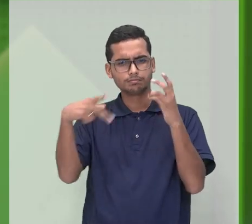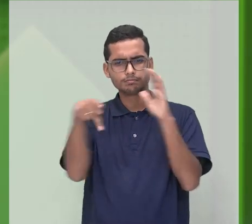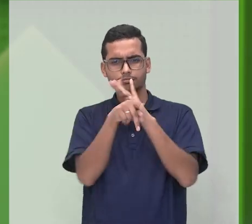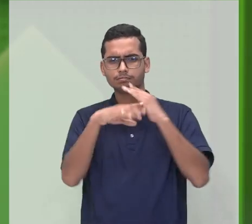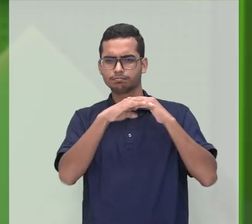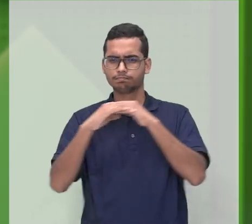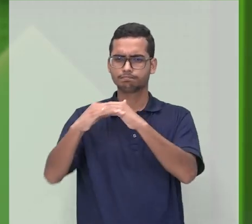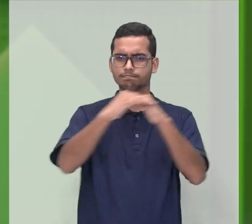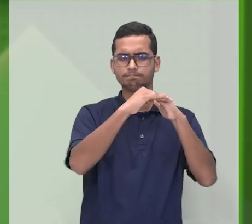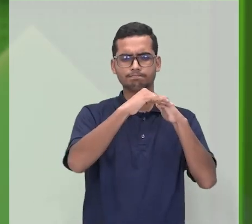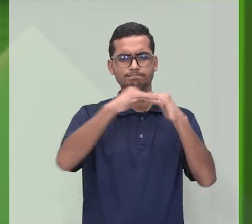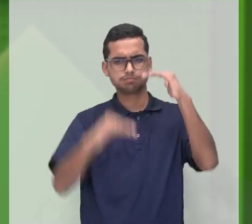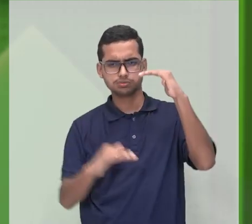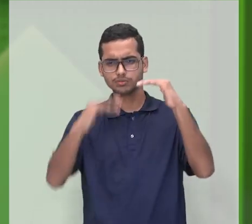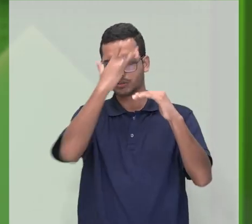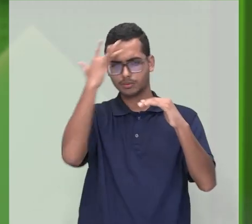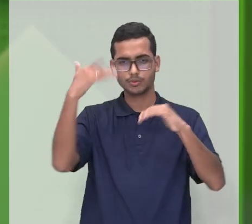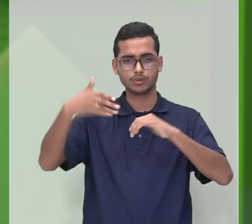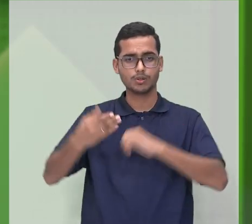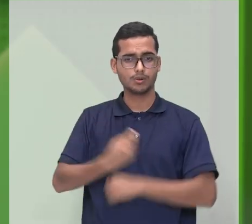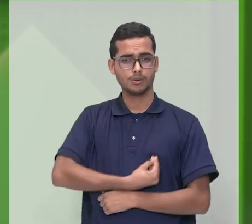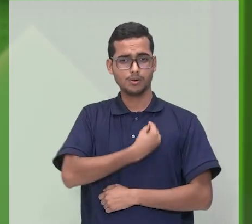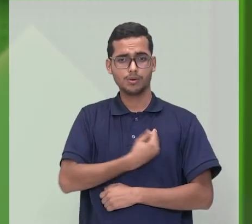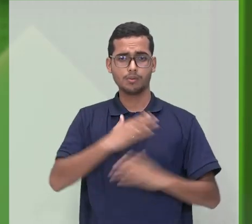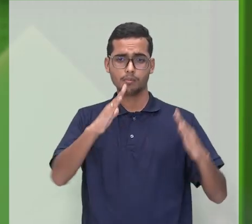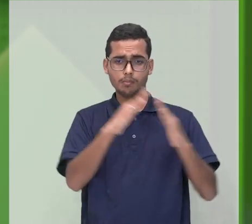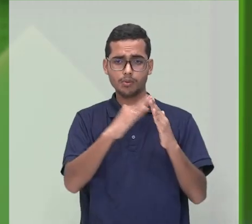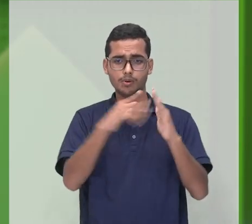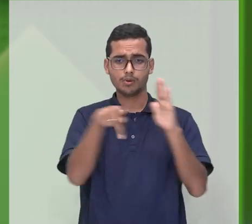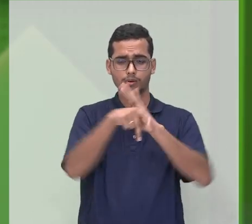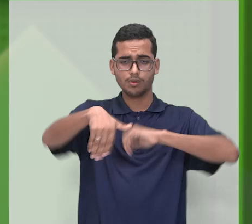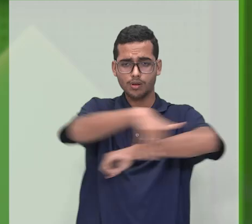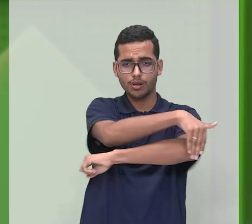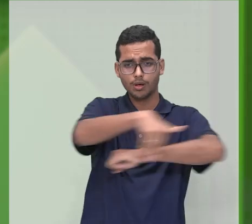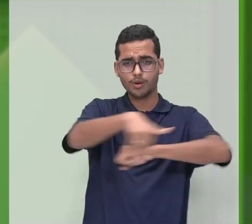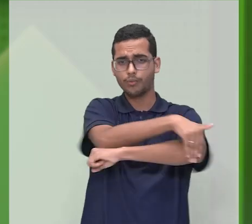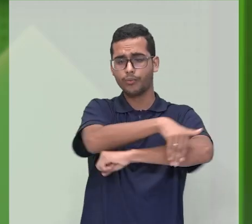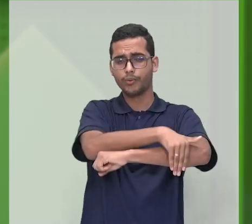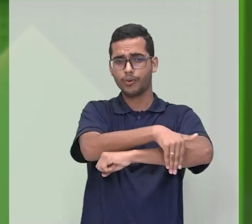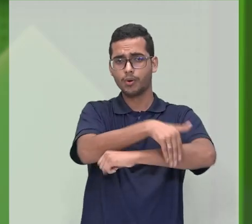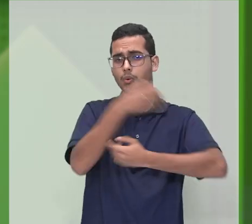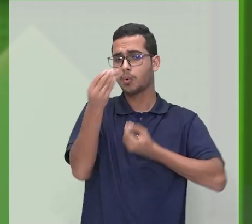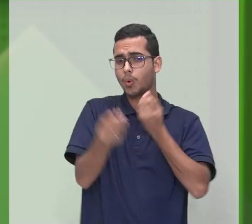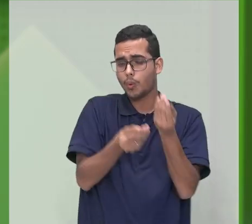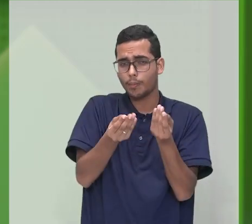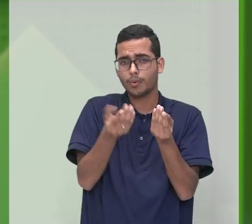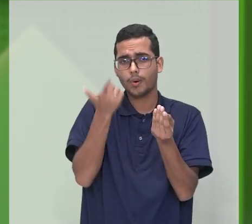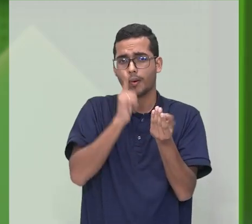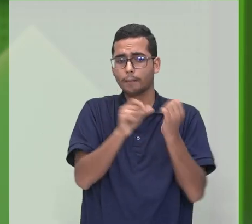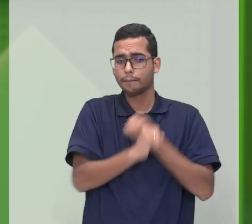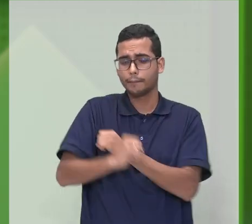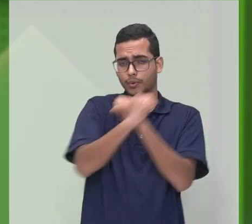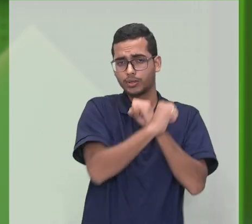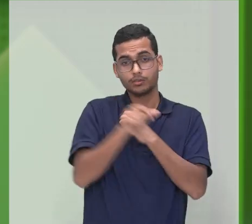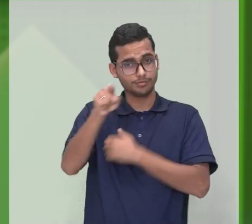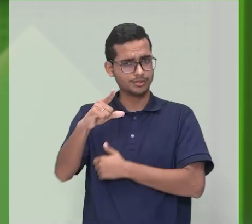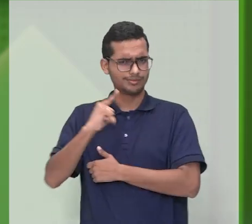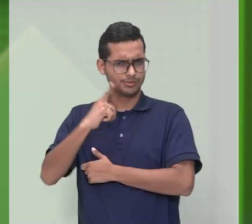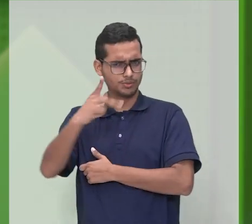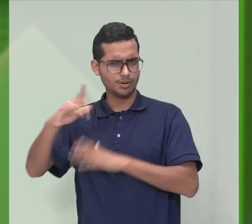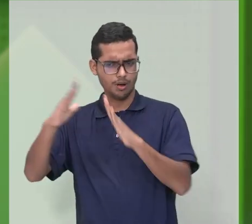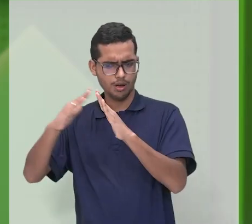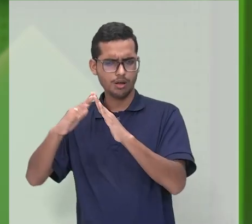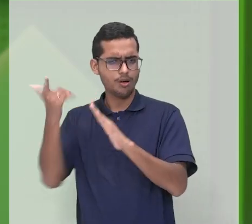as pessoas em situação de rua, você tinha sua casa para se proteger. E as pessoas em situação de rua? Para onde elas podiam se